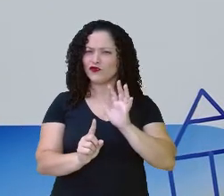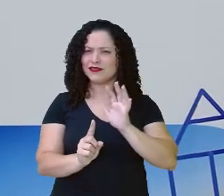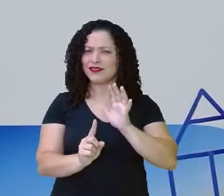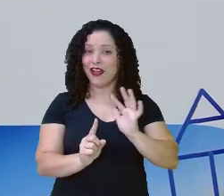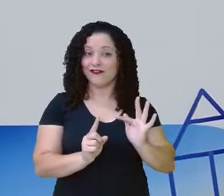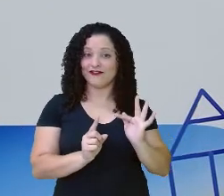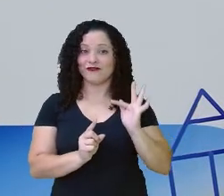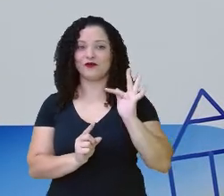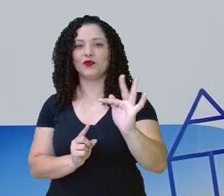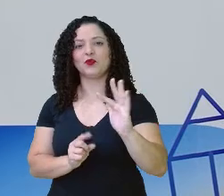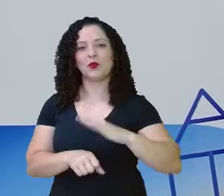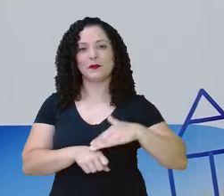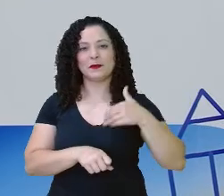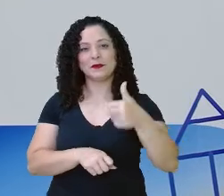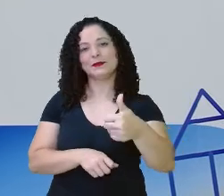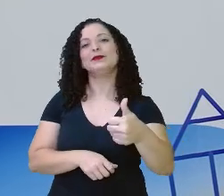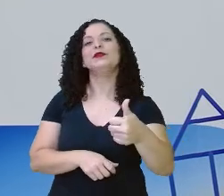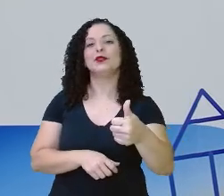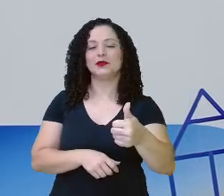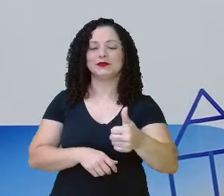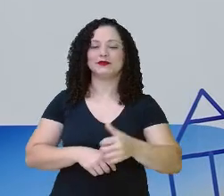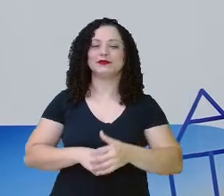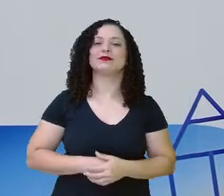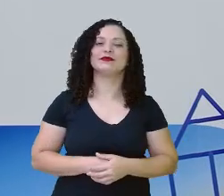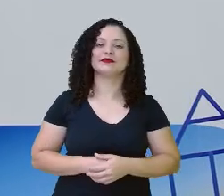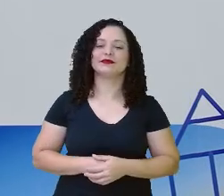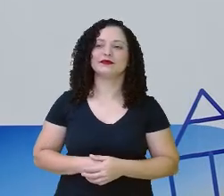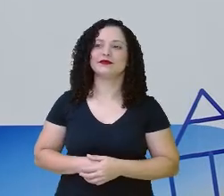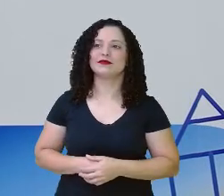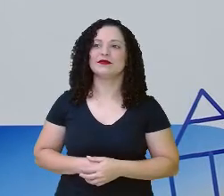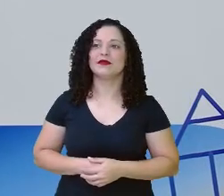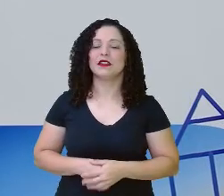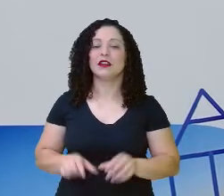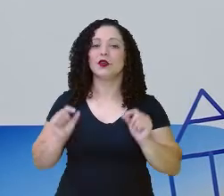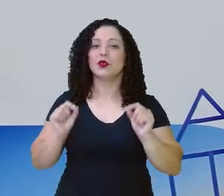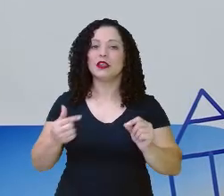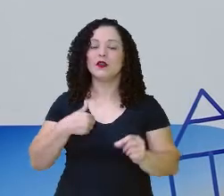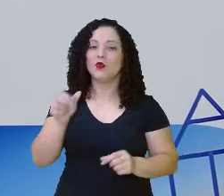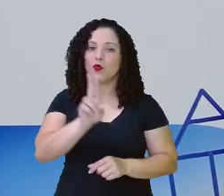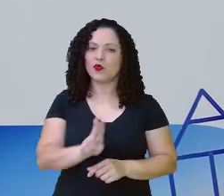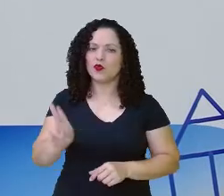estar sendo projetadas aí no futuro como uma melhoria. O fato de eu